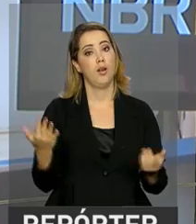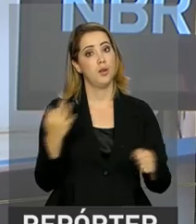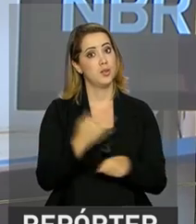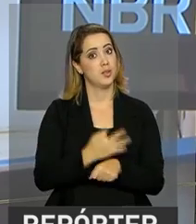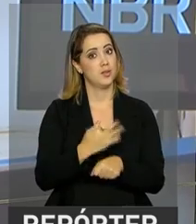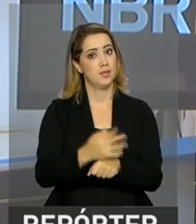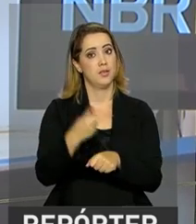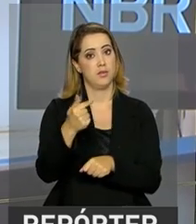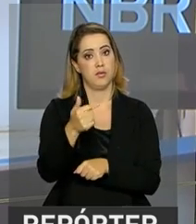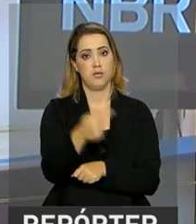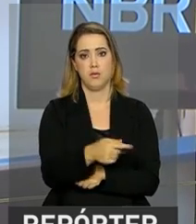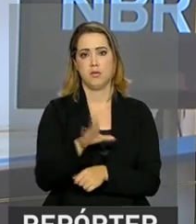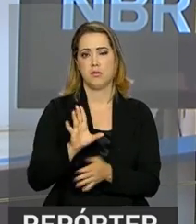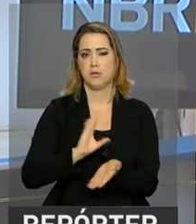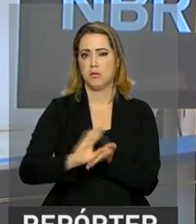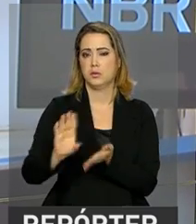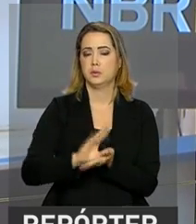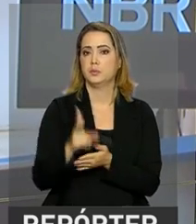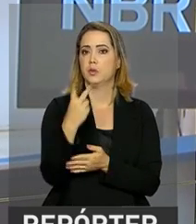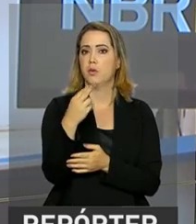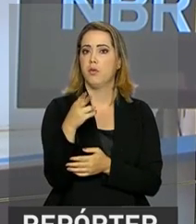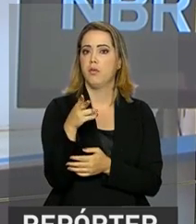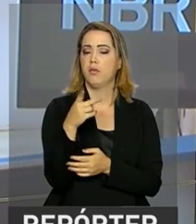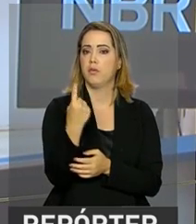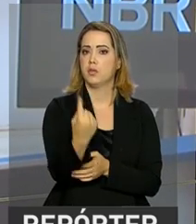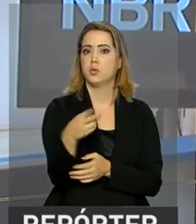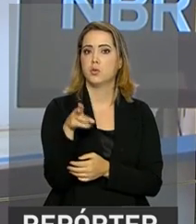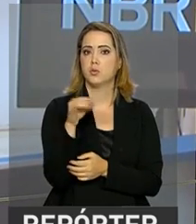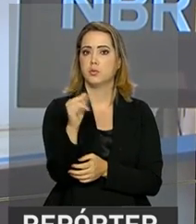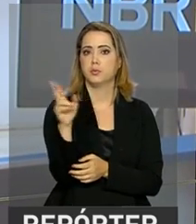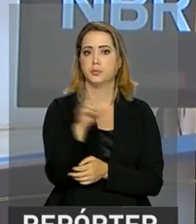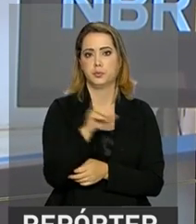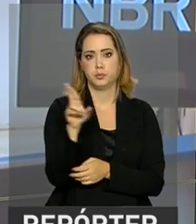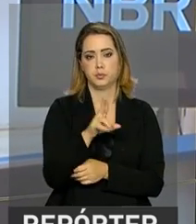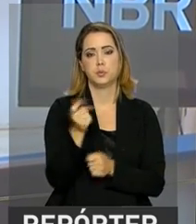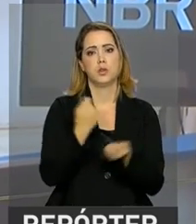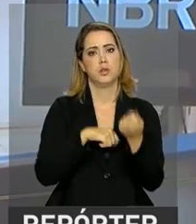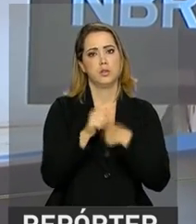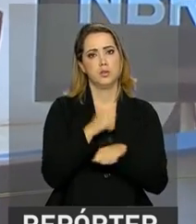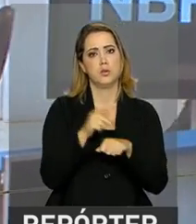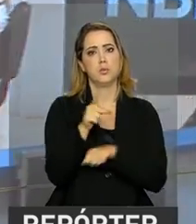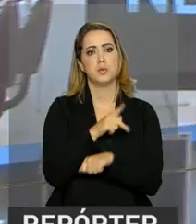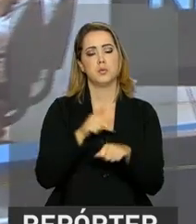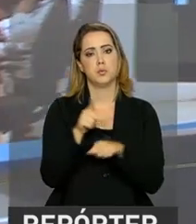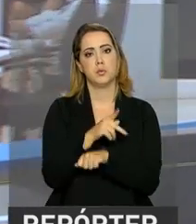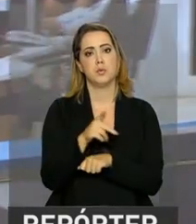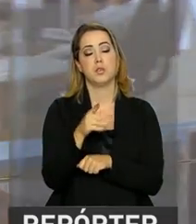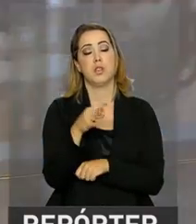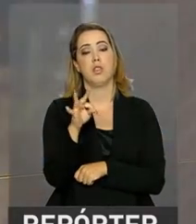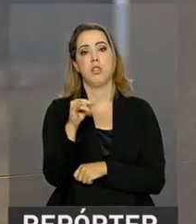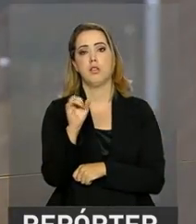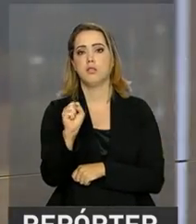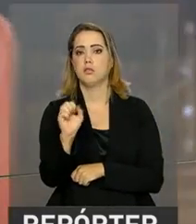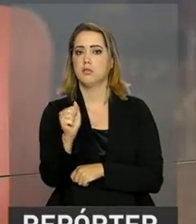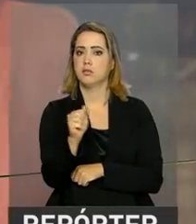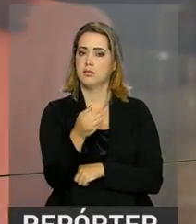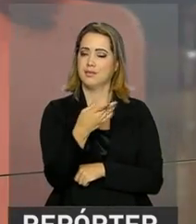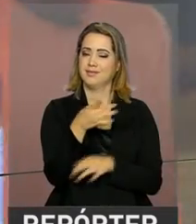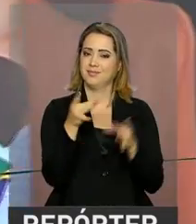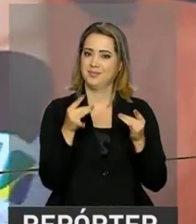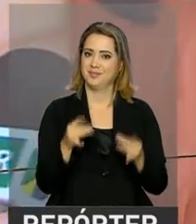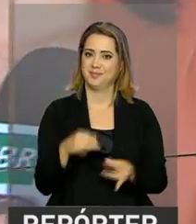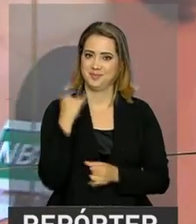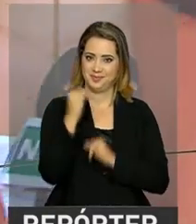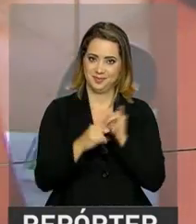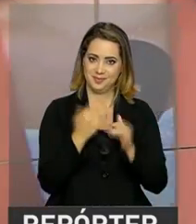de 2017 devem injetar 21 bilhões de reais a mais na economia do país. A repórter Thaisa Dias tem mais informações sobre esse assunto para a